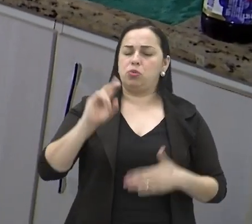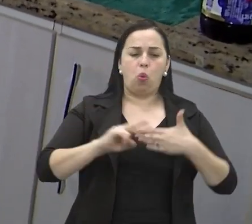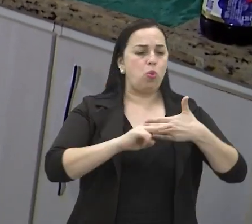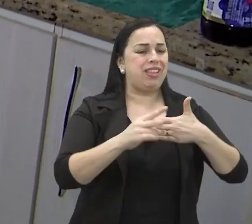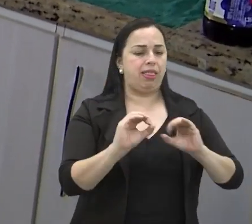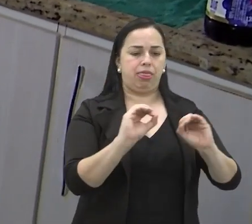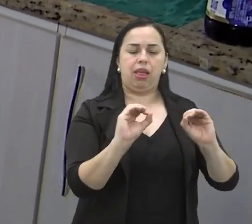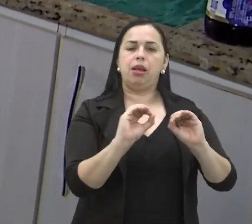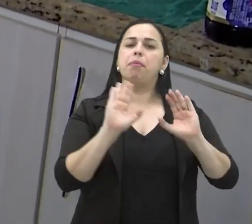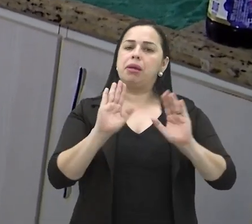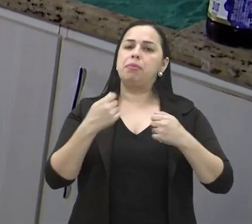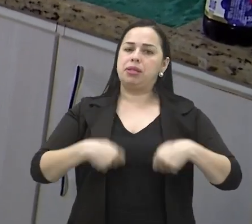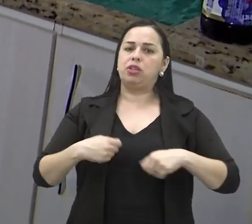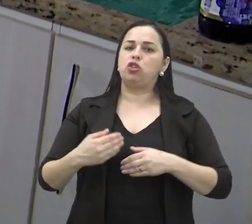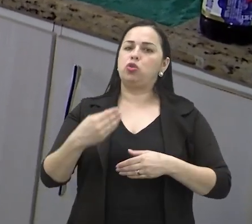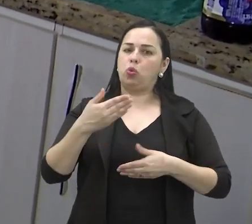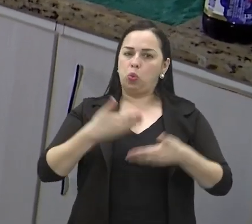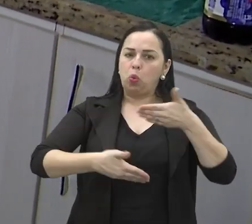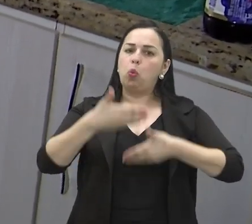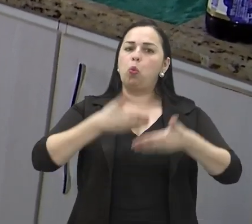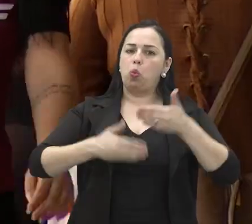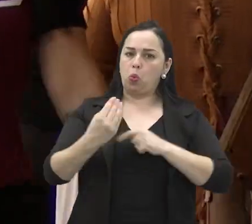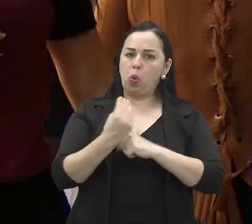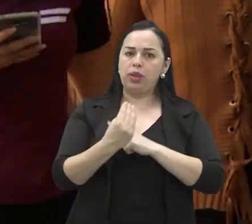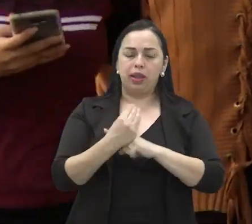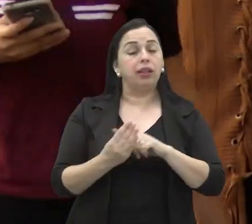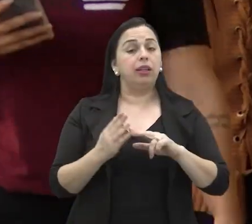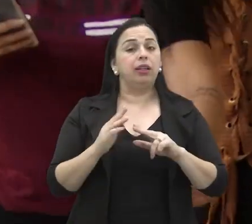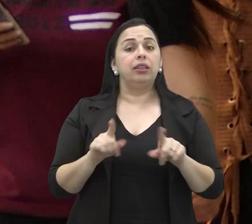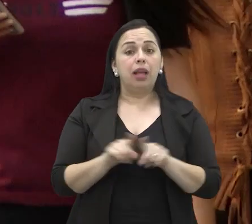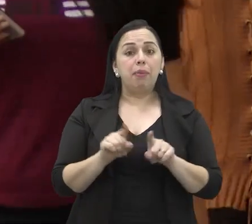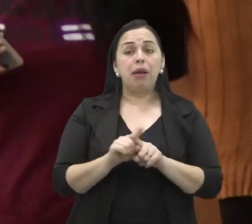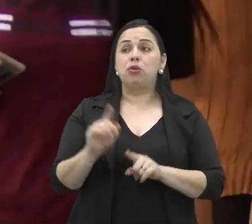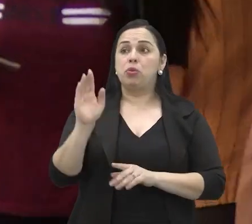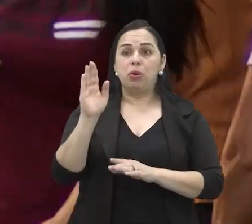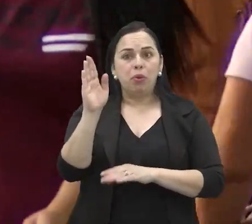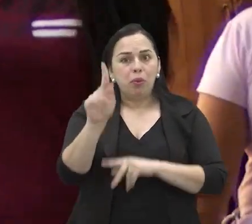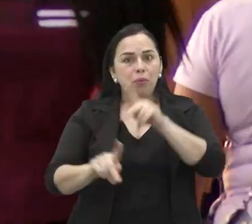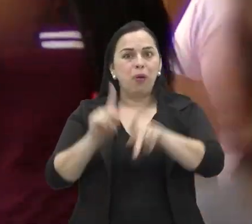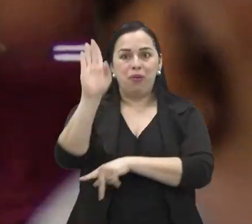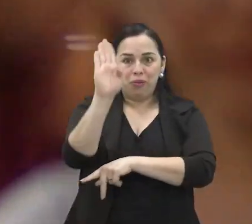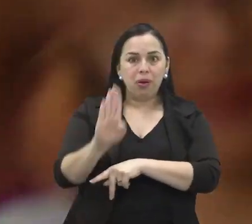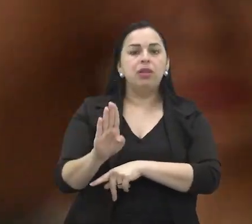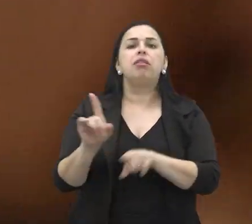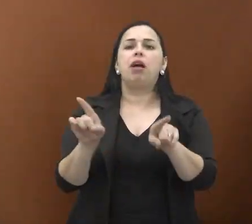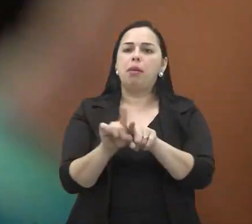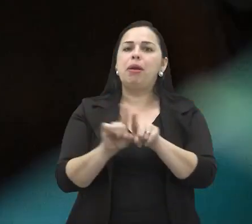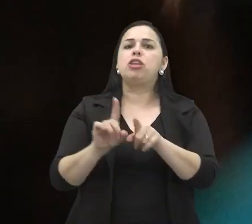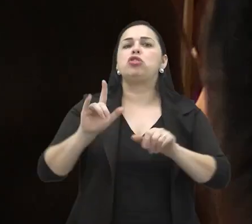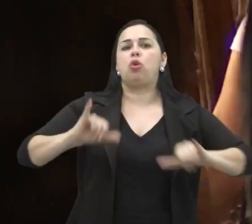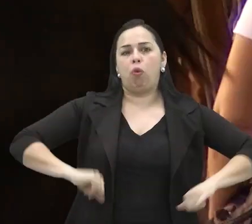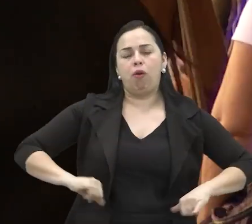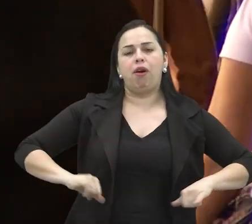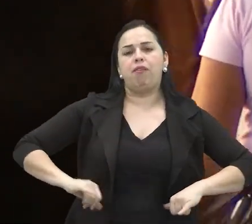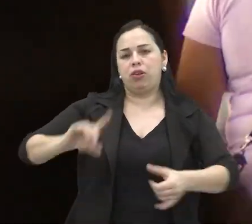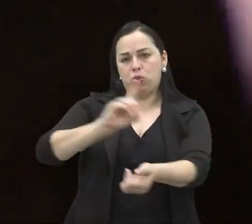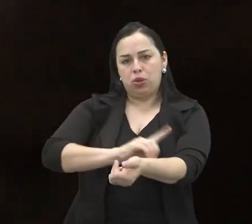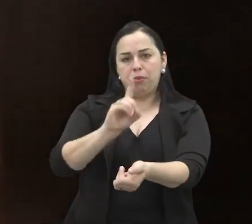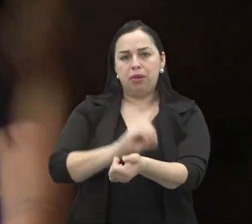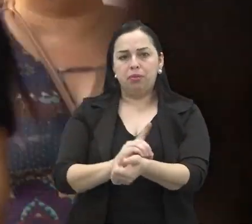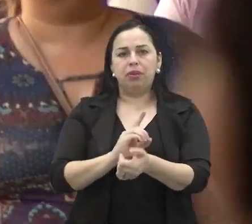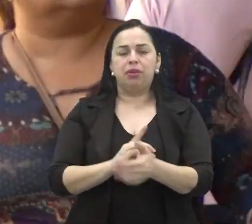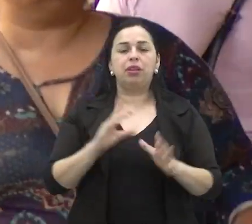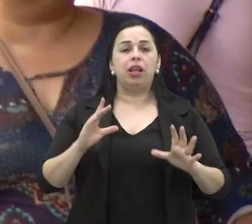muitos brasileiros também convivem com problema. Dados recentes do Atlas da Federação Mundial do